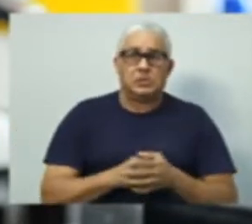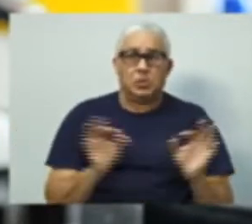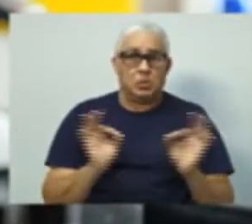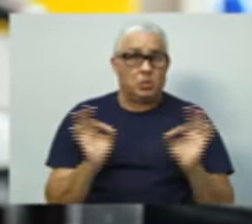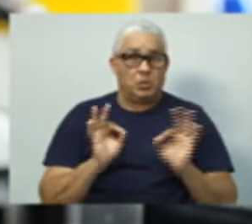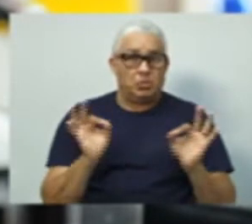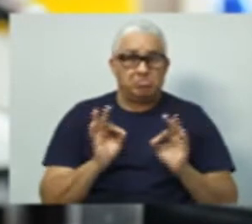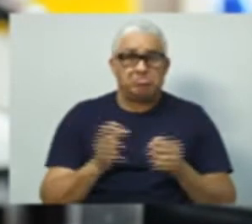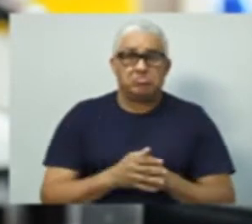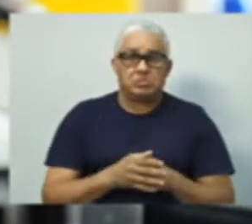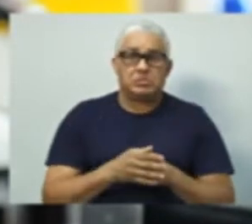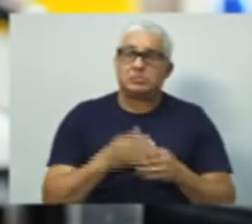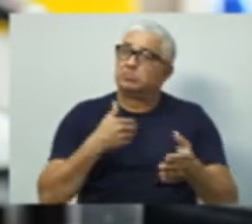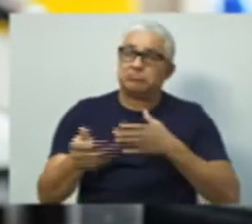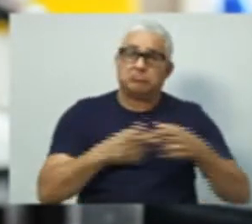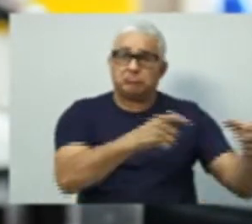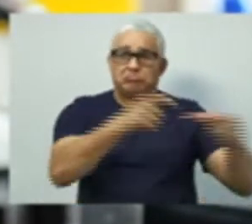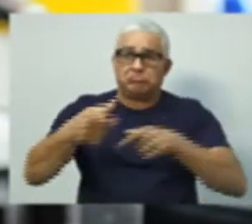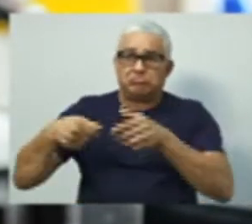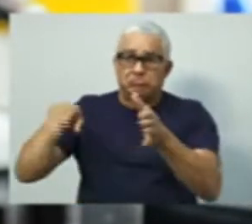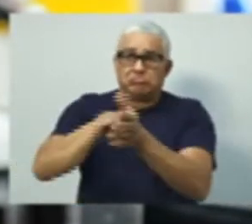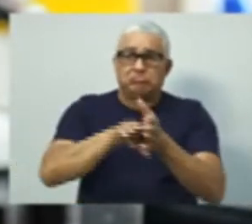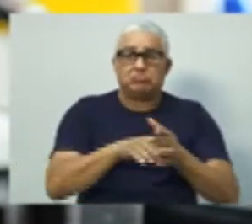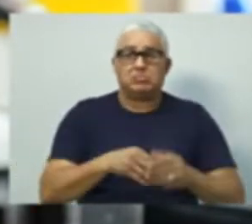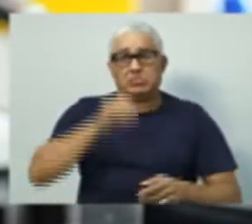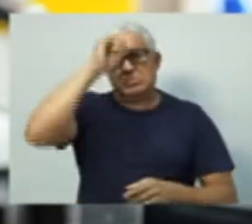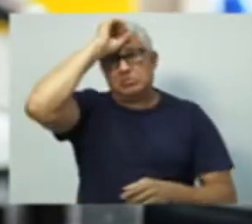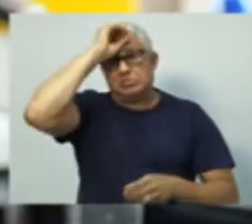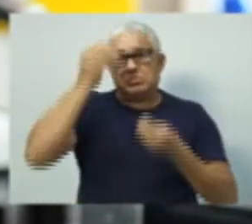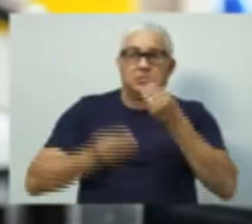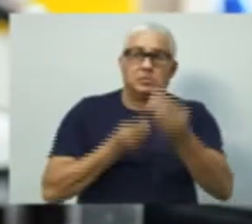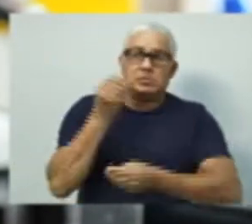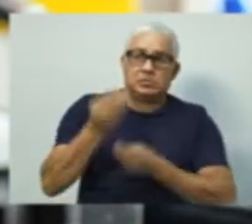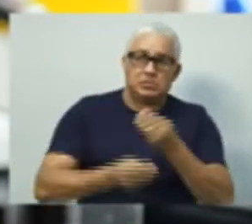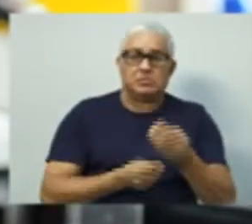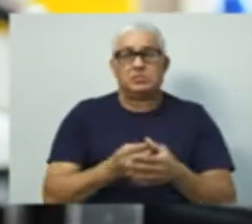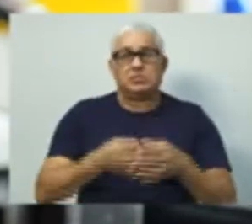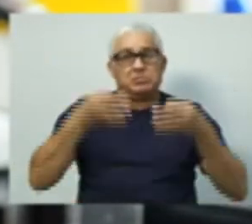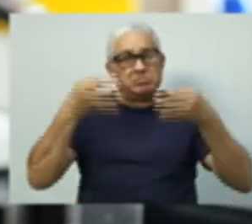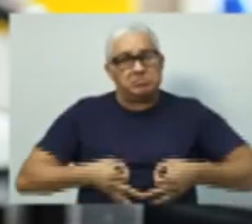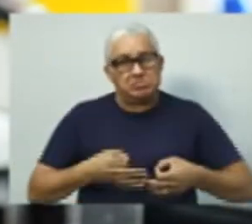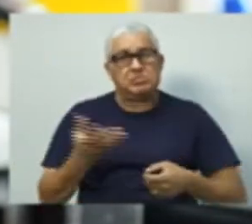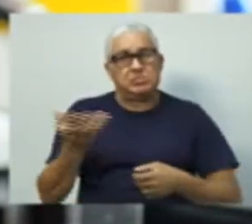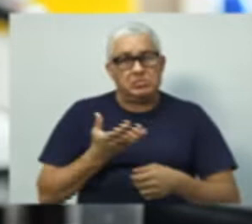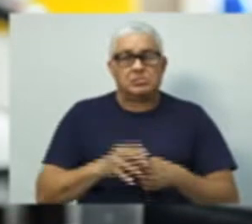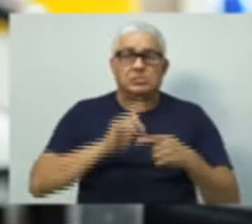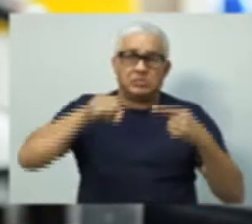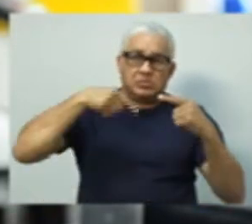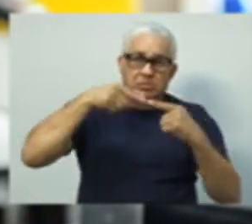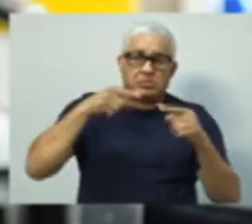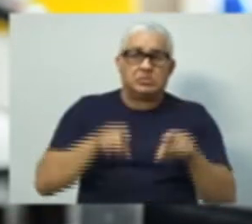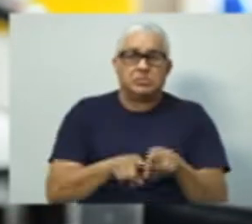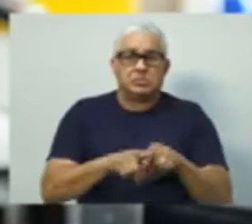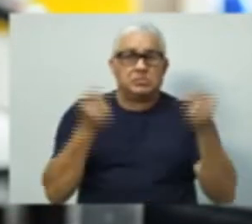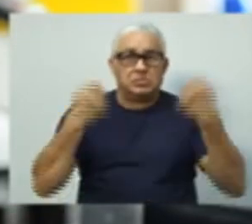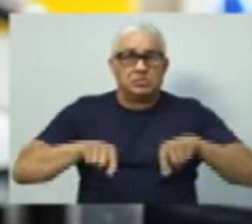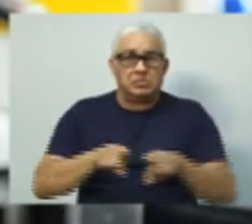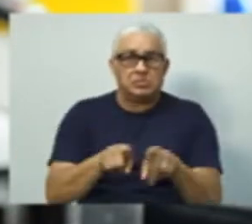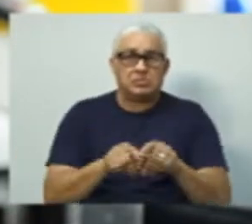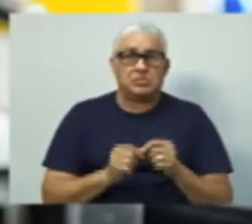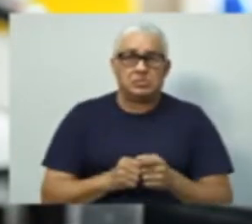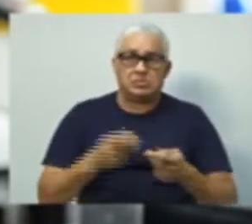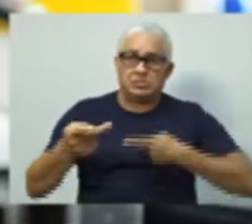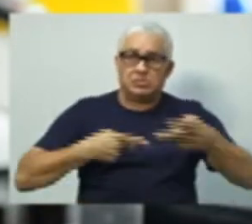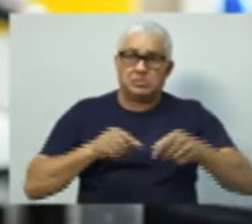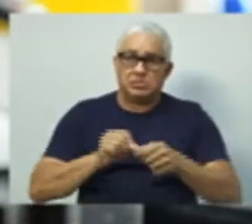tem, você chega em qualquer lugar sem saber se esse era o ponto em que você gostaria de atingir. Então é necessário sim um